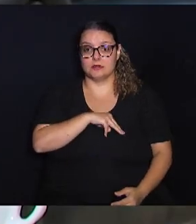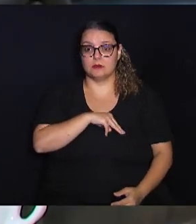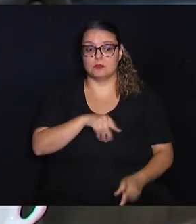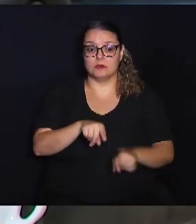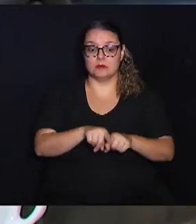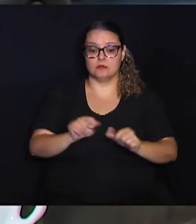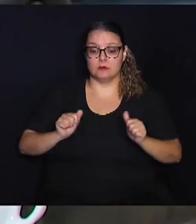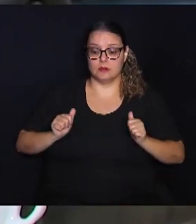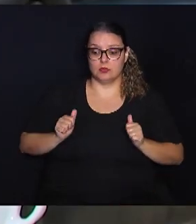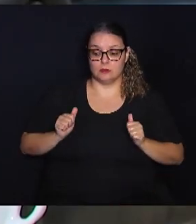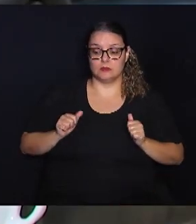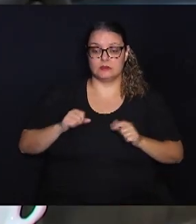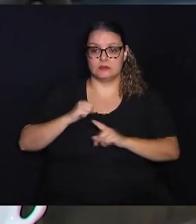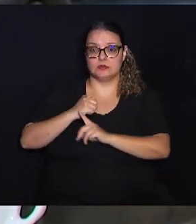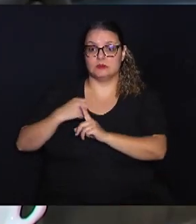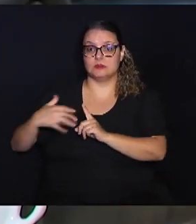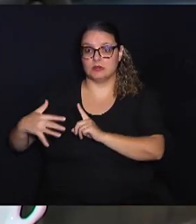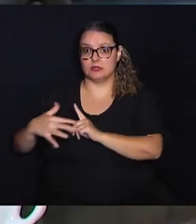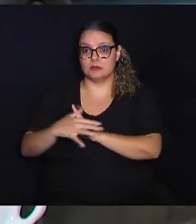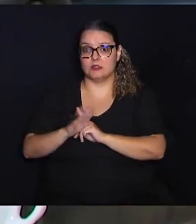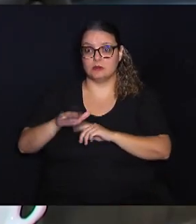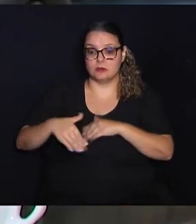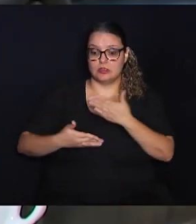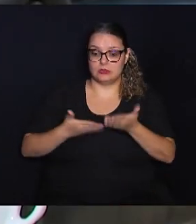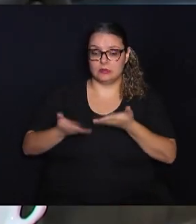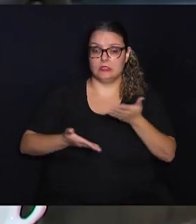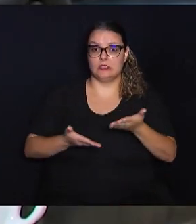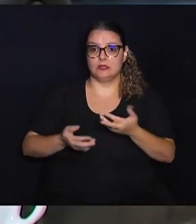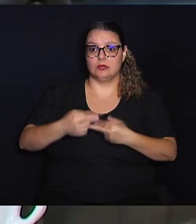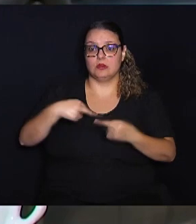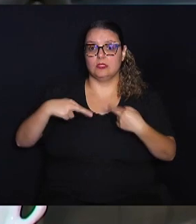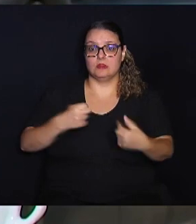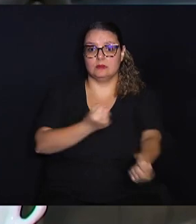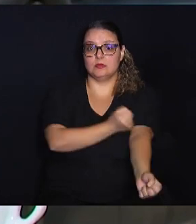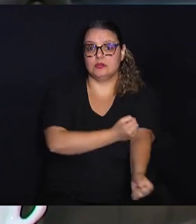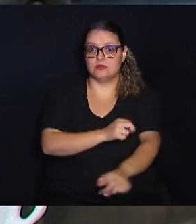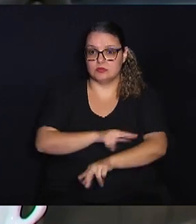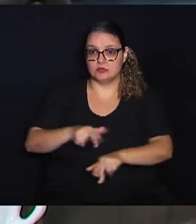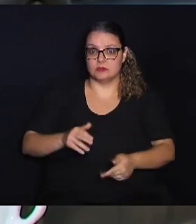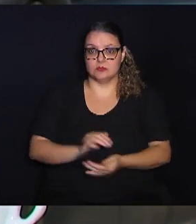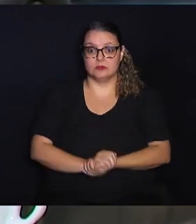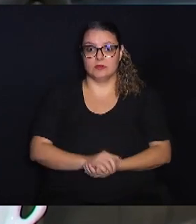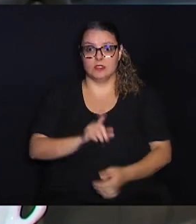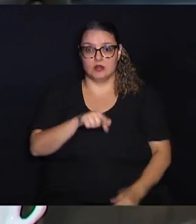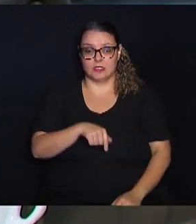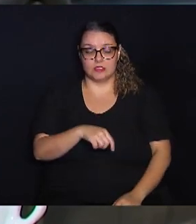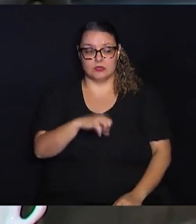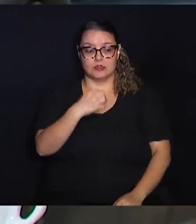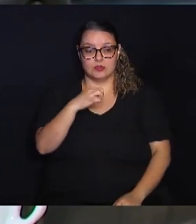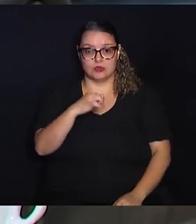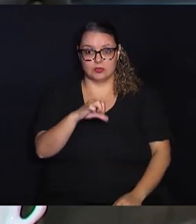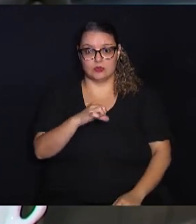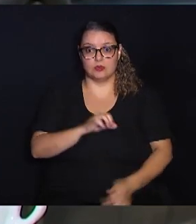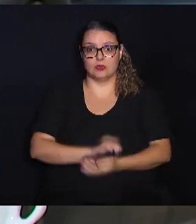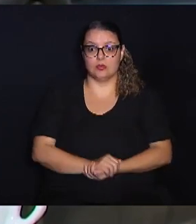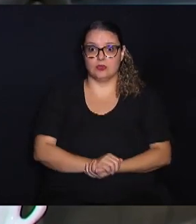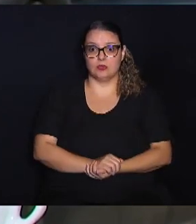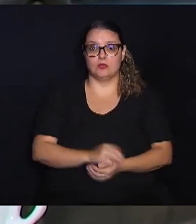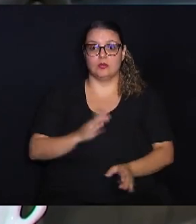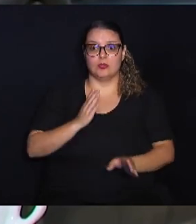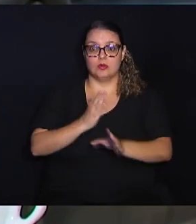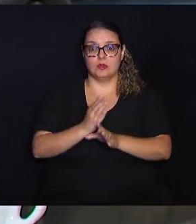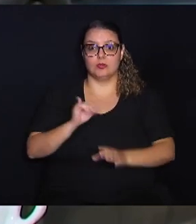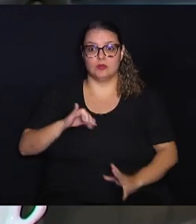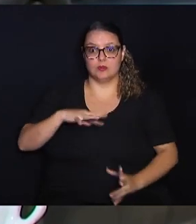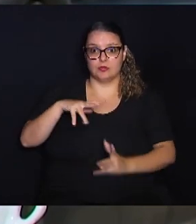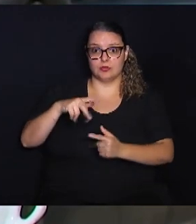da sociedade quando se trata dessas questões. Sim. Esse foi o 9º Free Mind, né? Um encontro